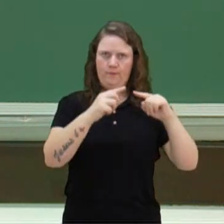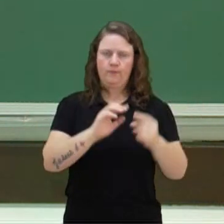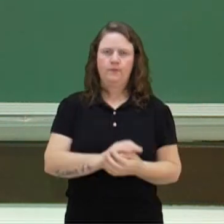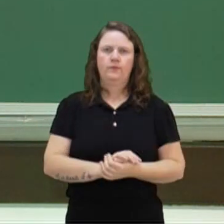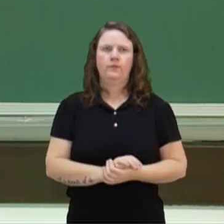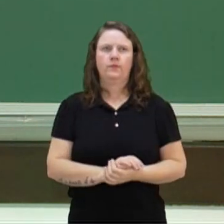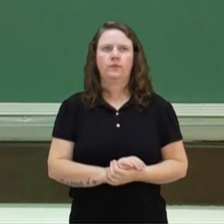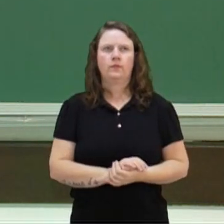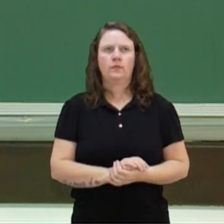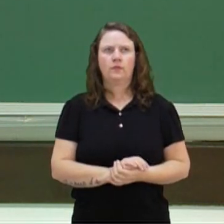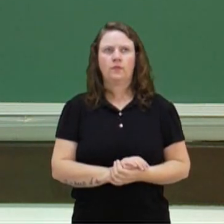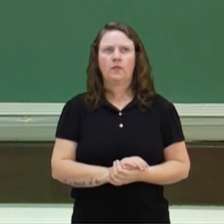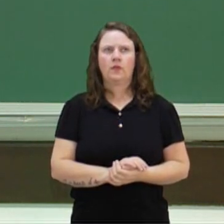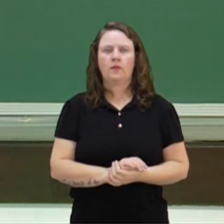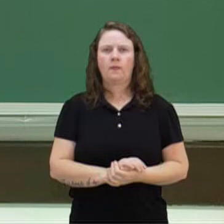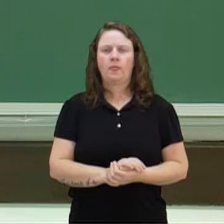bem?